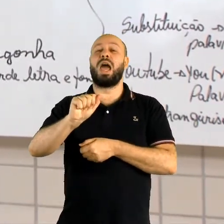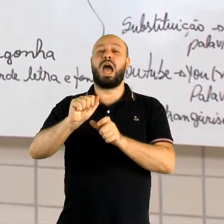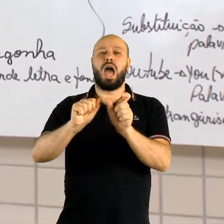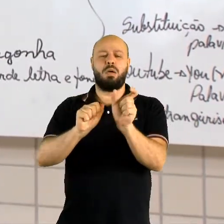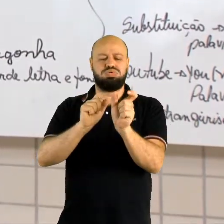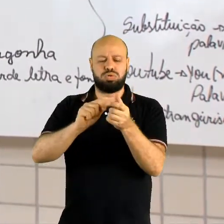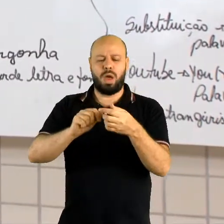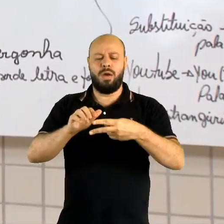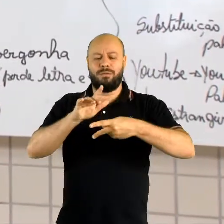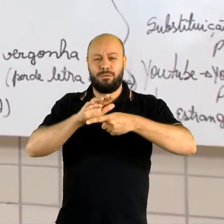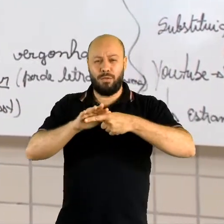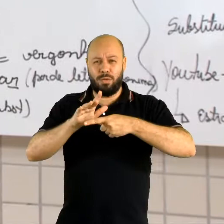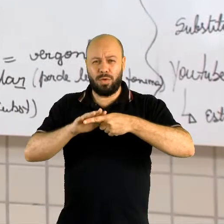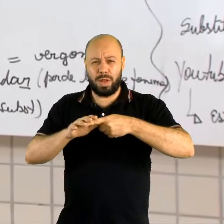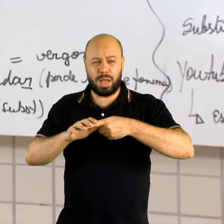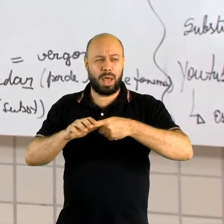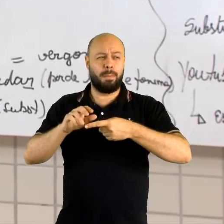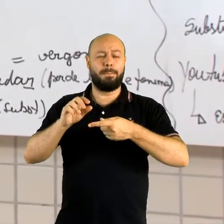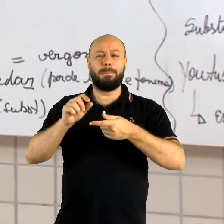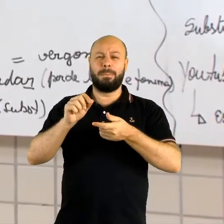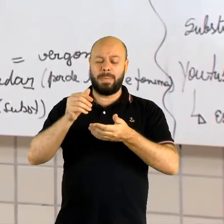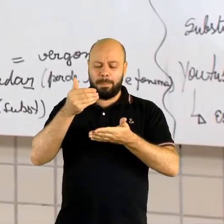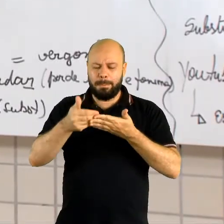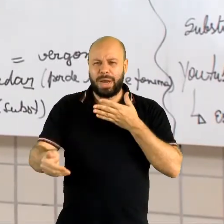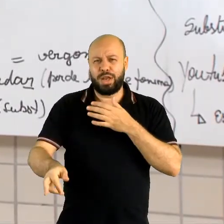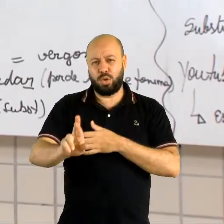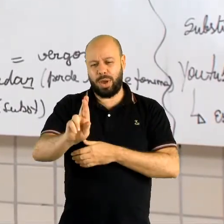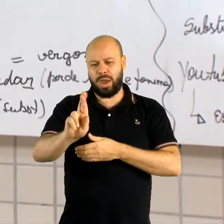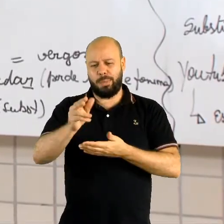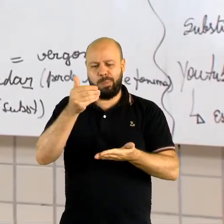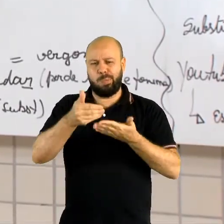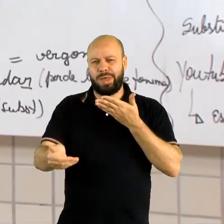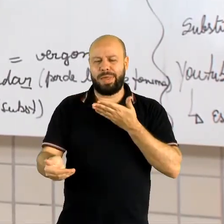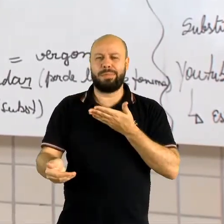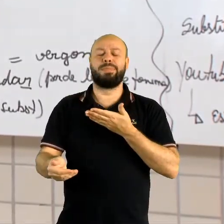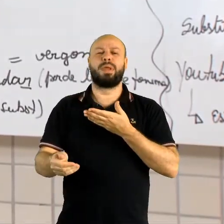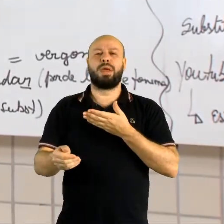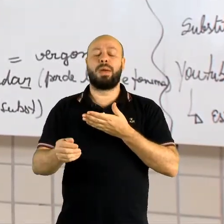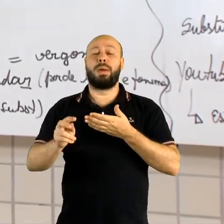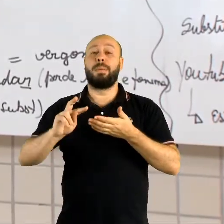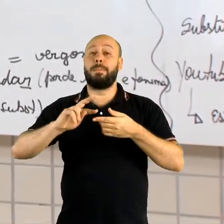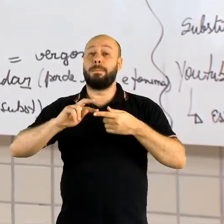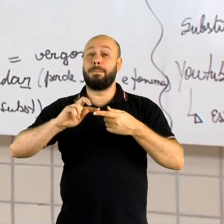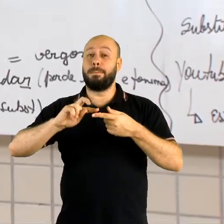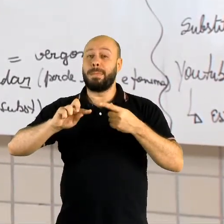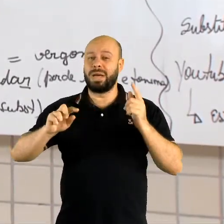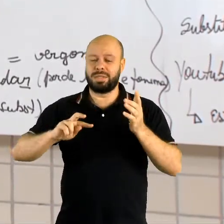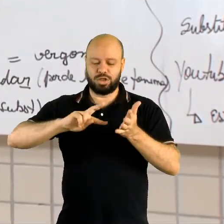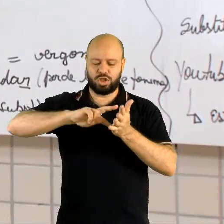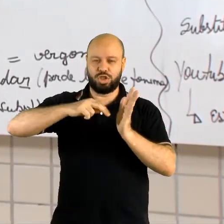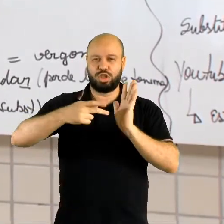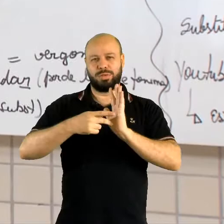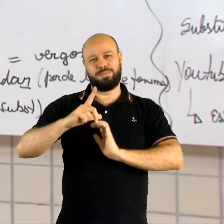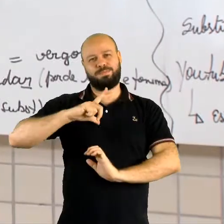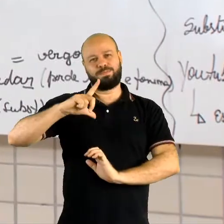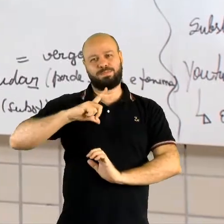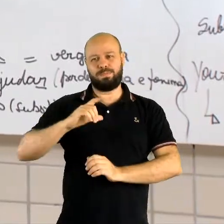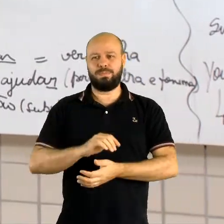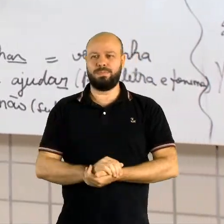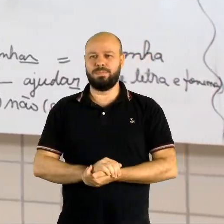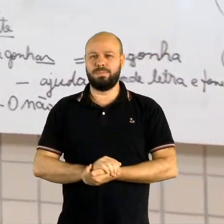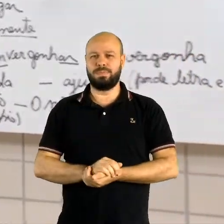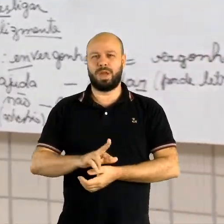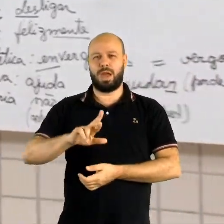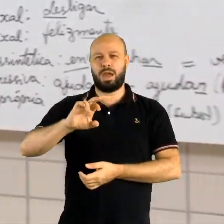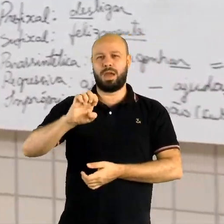palavra ajudar, eu fiz o quê? Ajuda. Eu tirei uma letra e um fonema. Então,